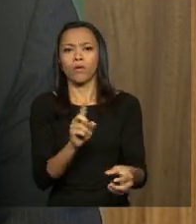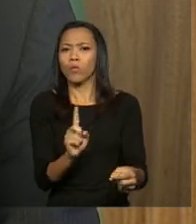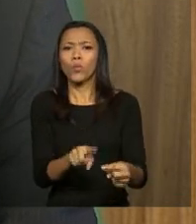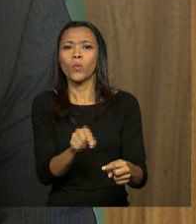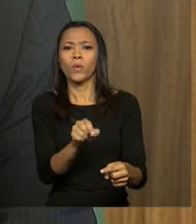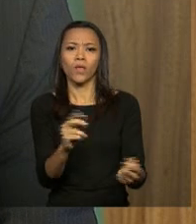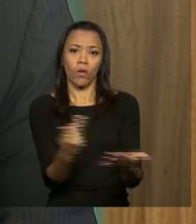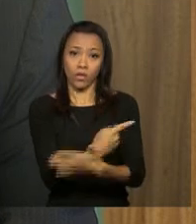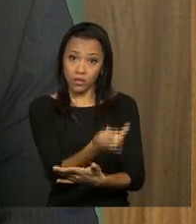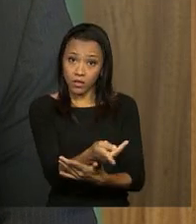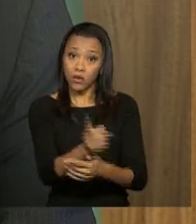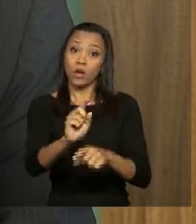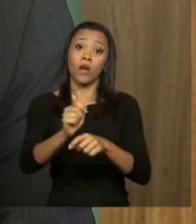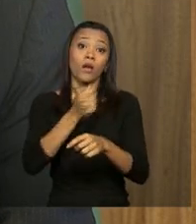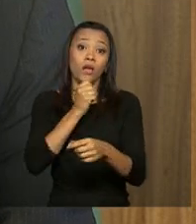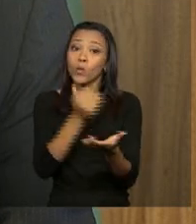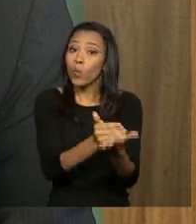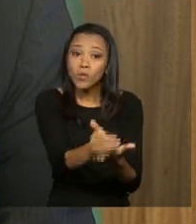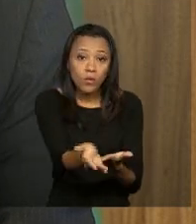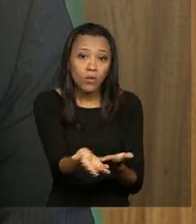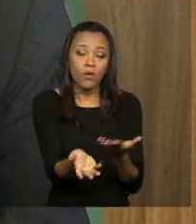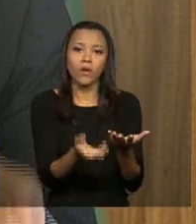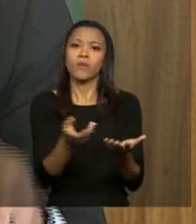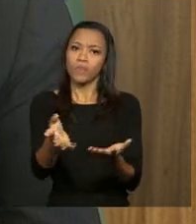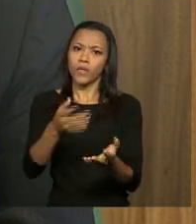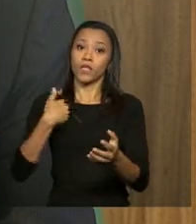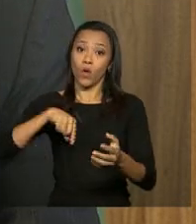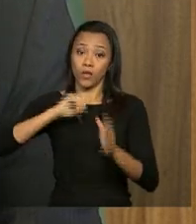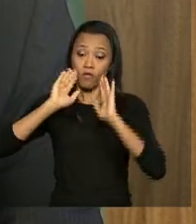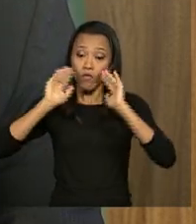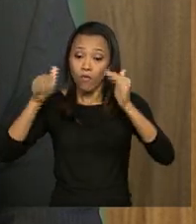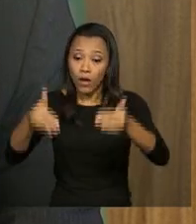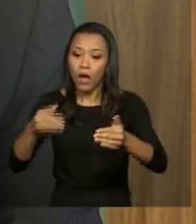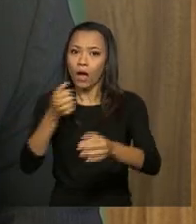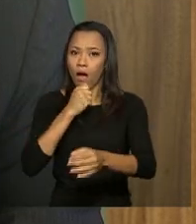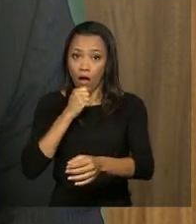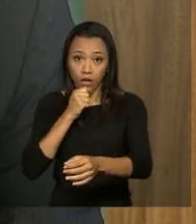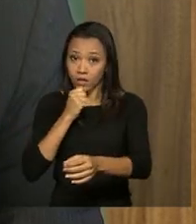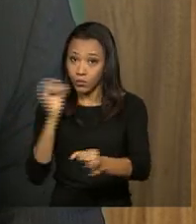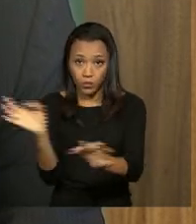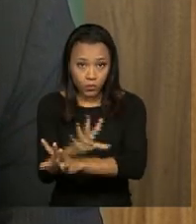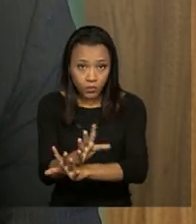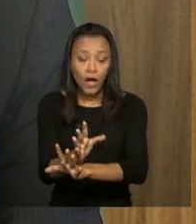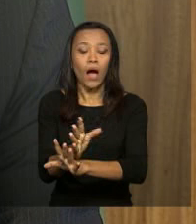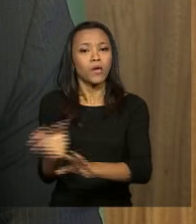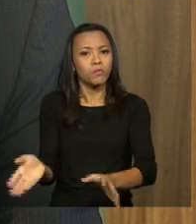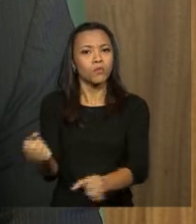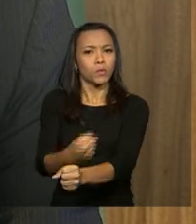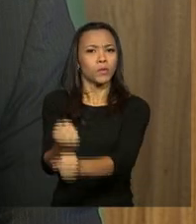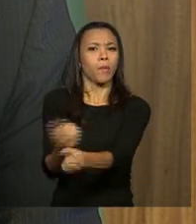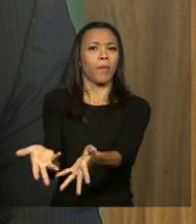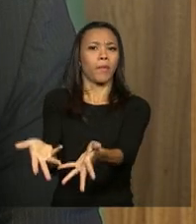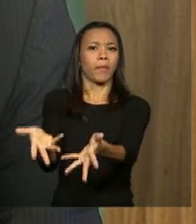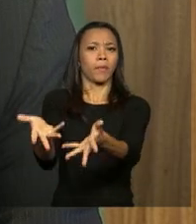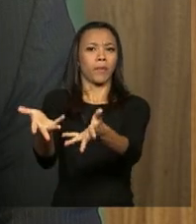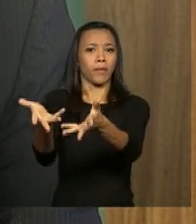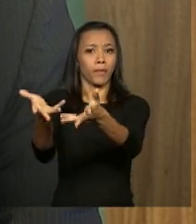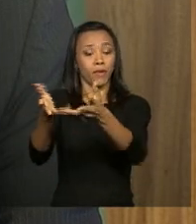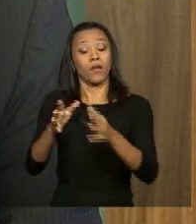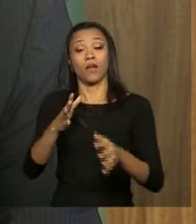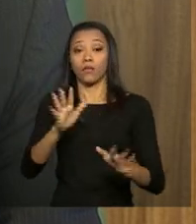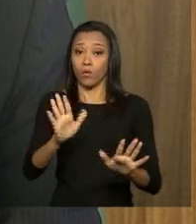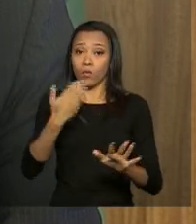delas ainda serão inicial a usar aquilo que está em construção e tem um foco Claro de austeridade Eu acho que o Governo está sendo